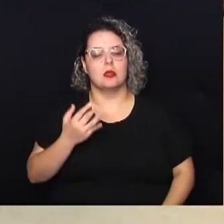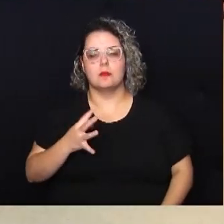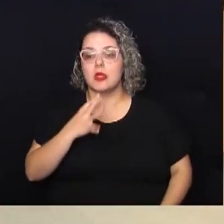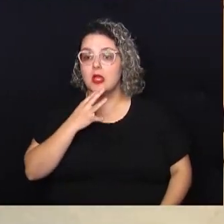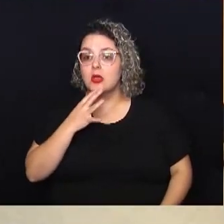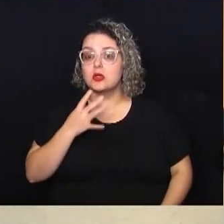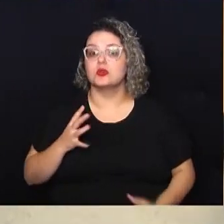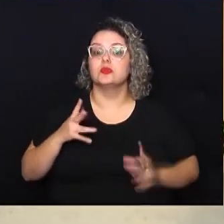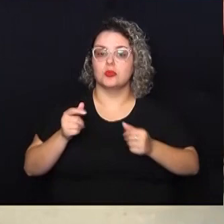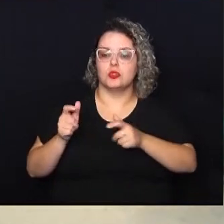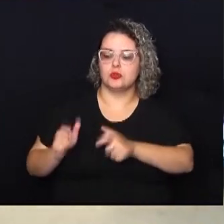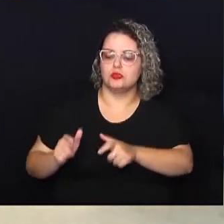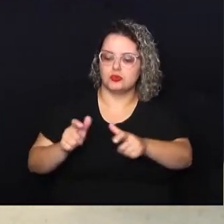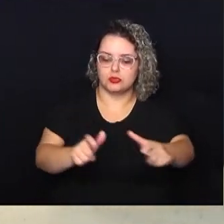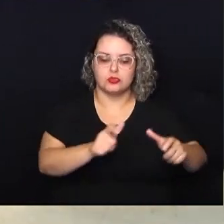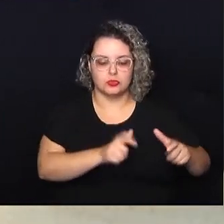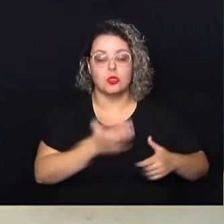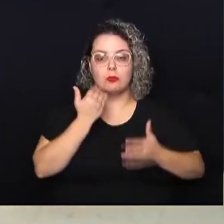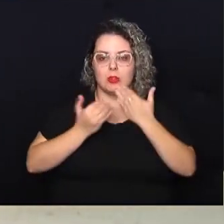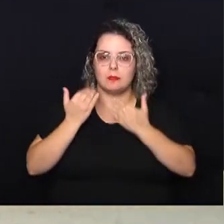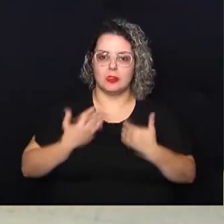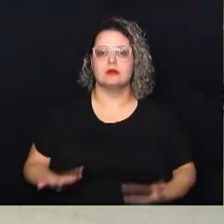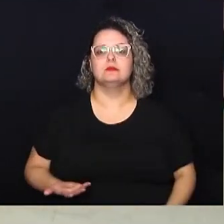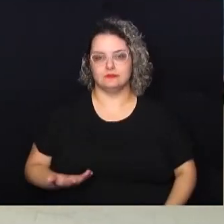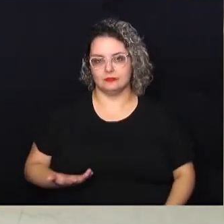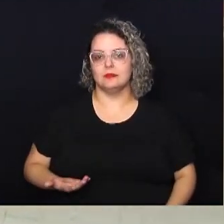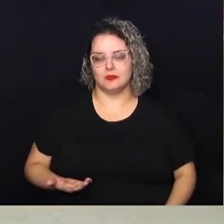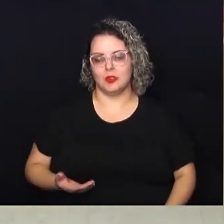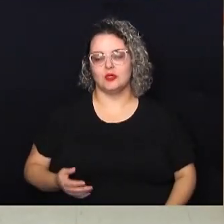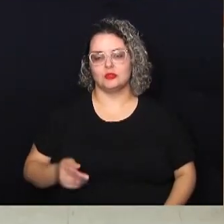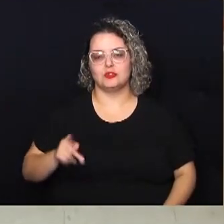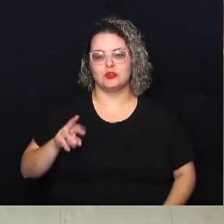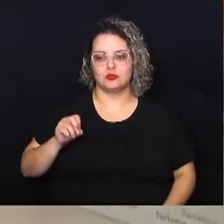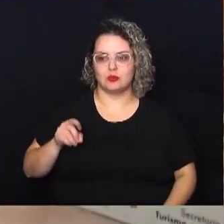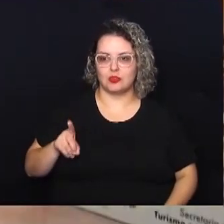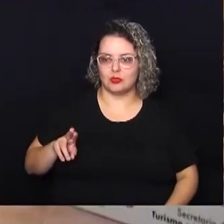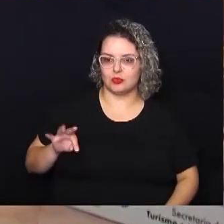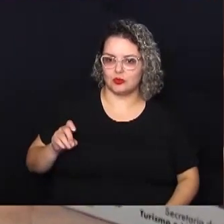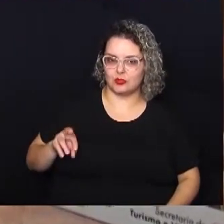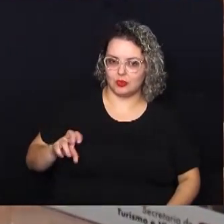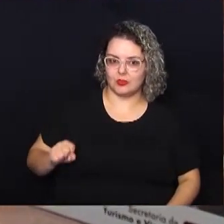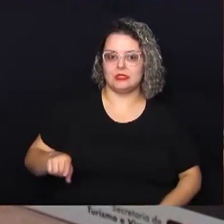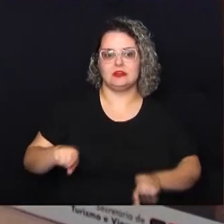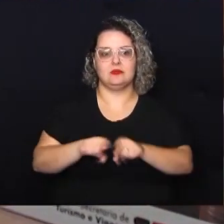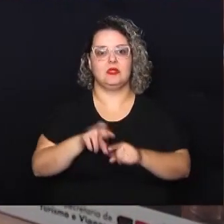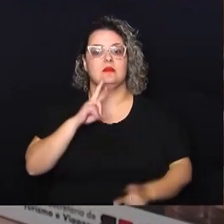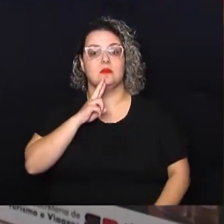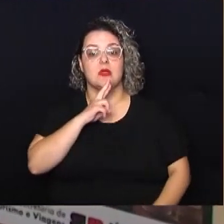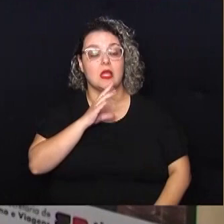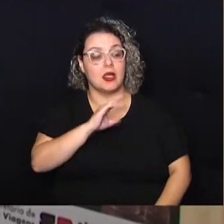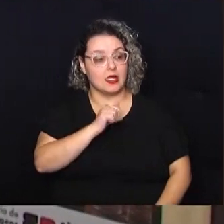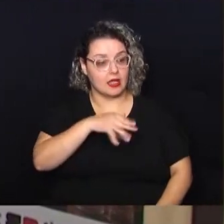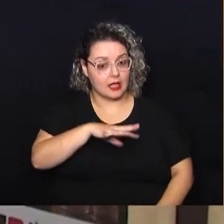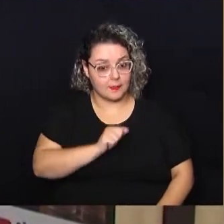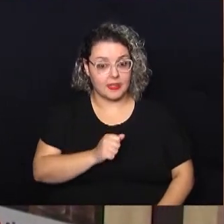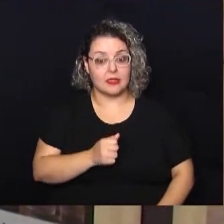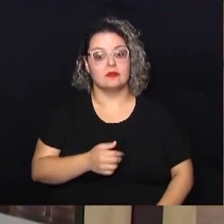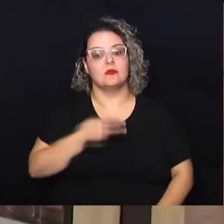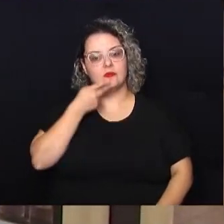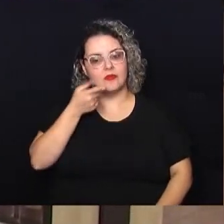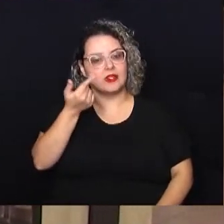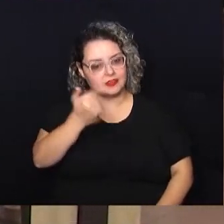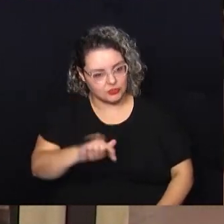os pratos aí dos produtores e restaurantes locais. Camila, vamos reforçar para quem quiser vir